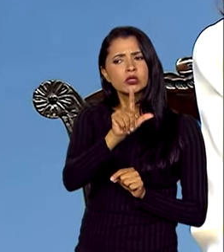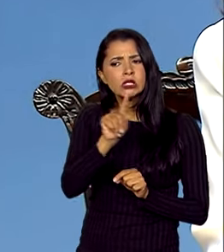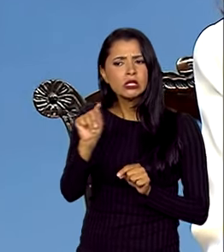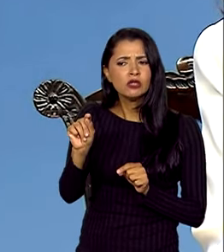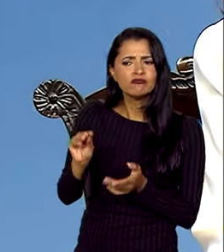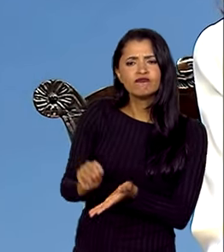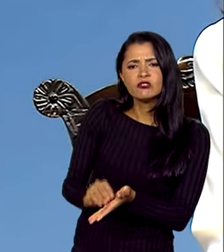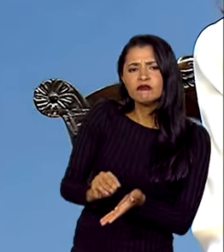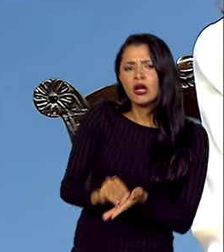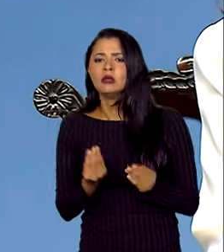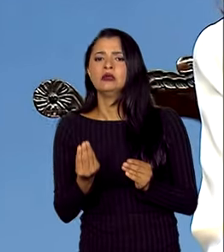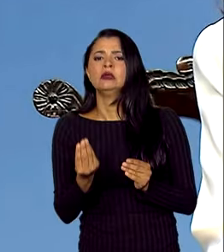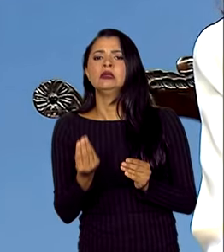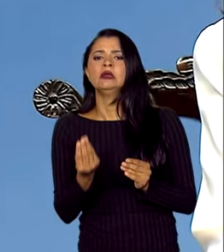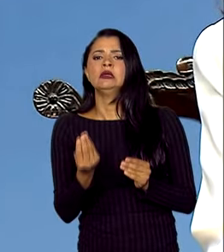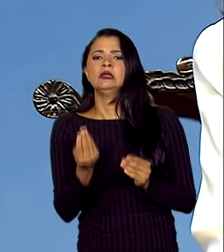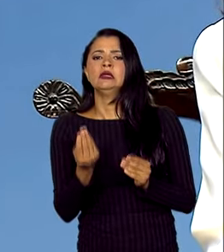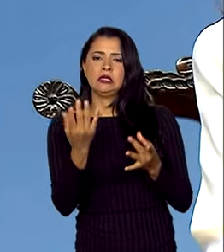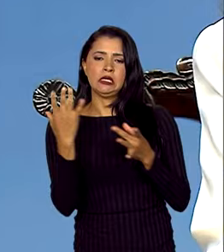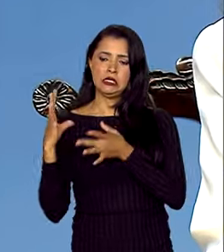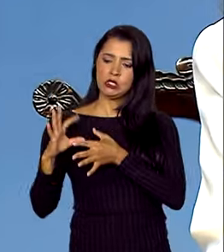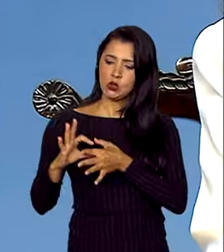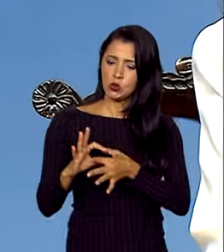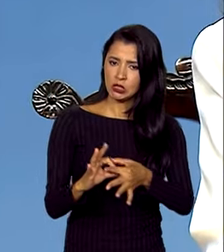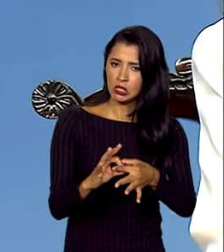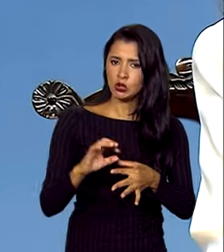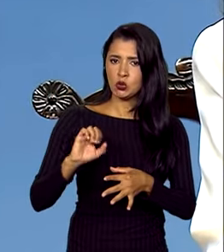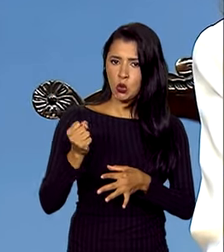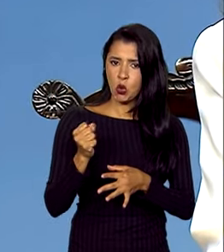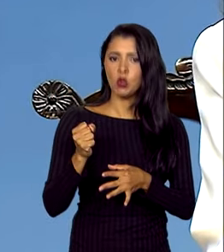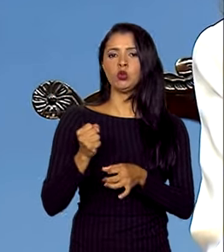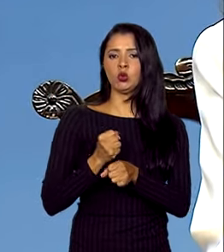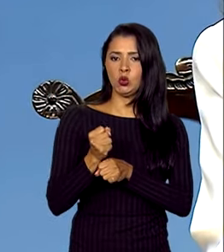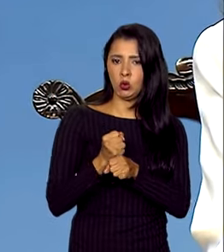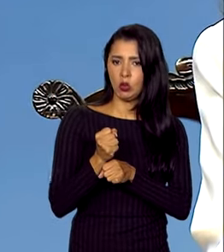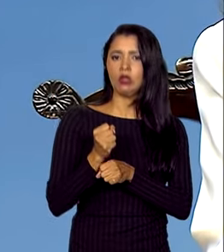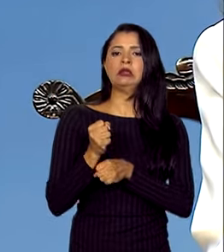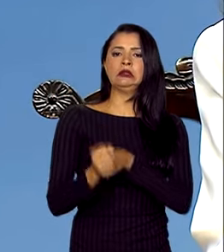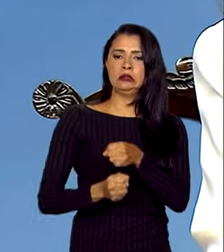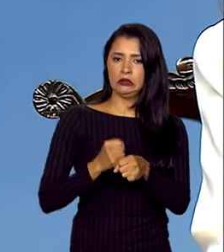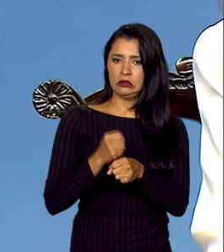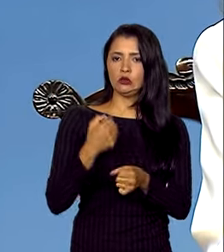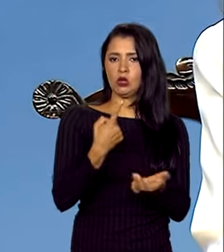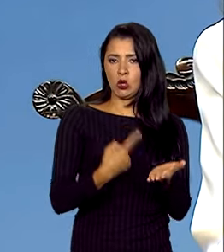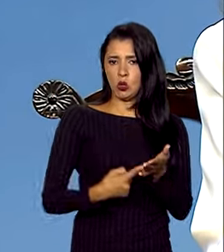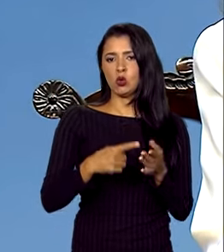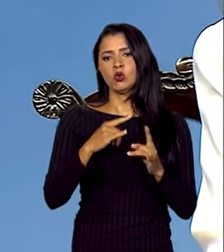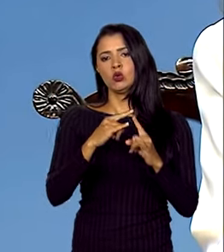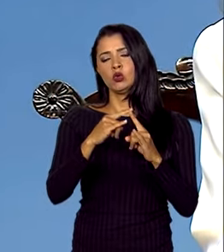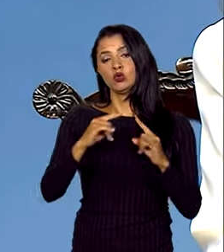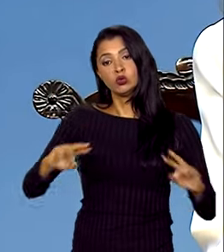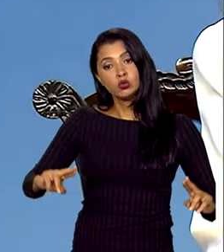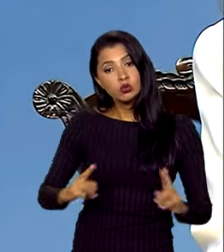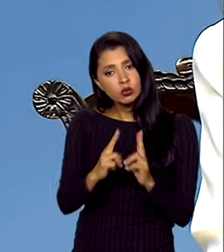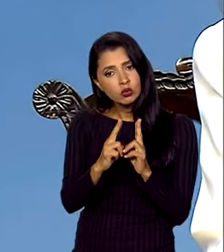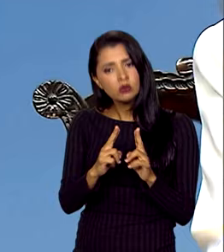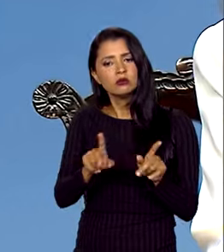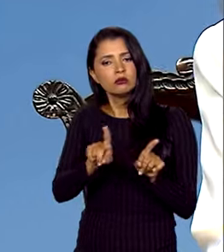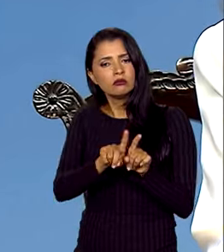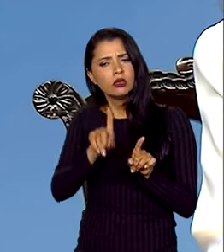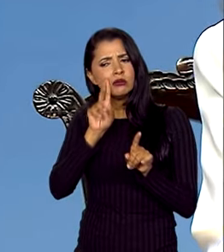está faltando dos 8 primeiros anos do Acordo de Paris, com vistas